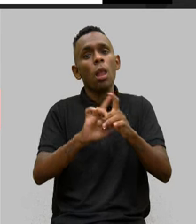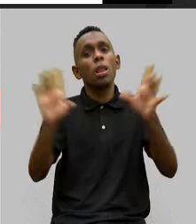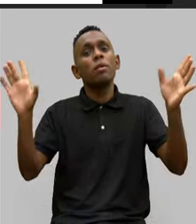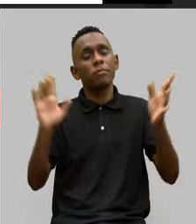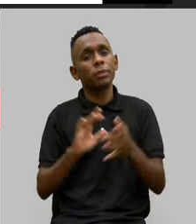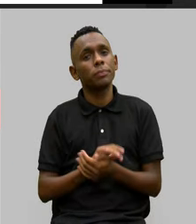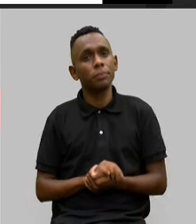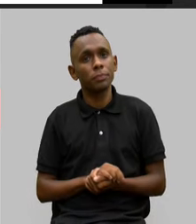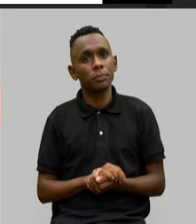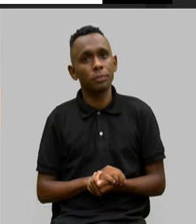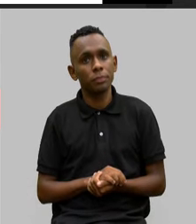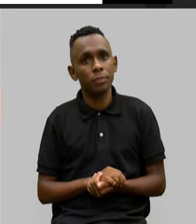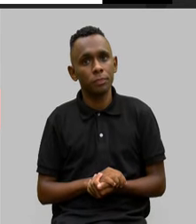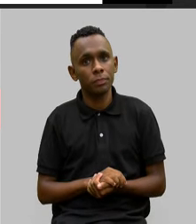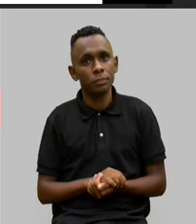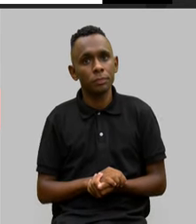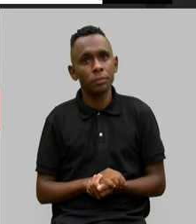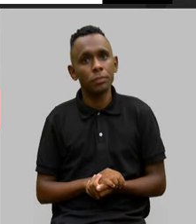liberalização